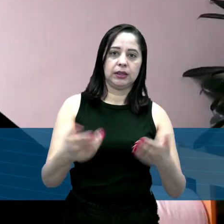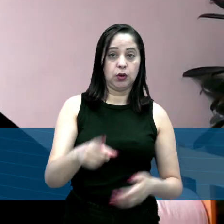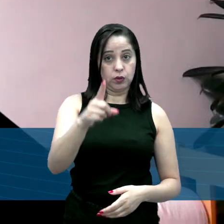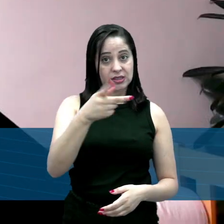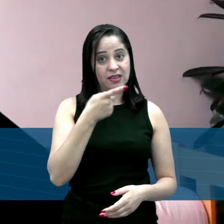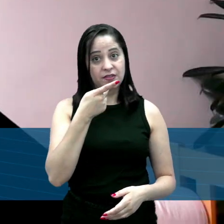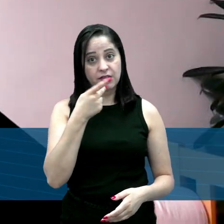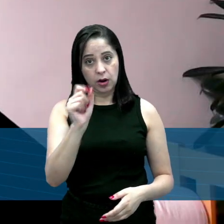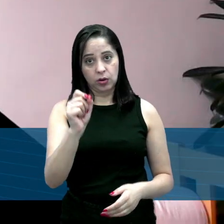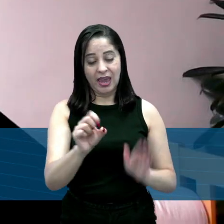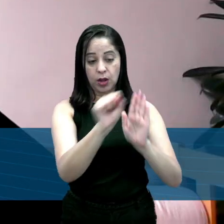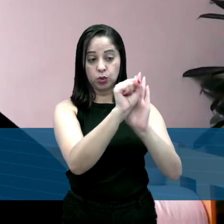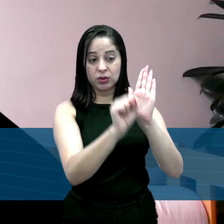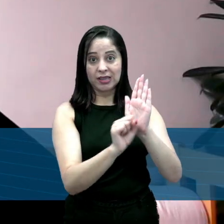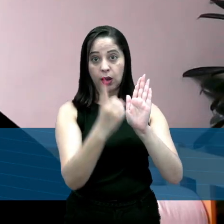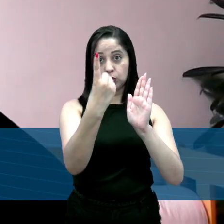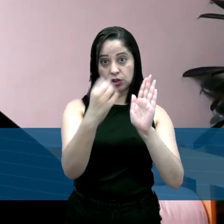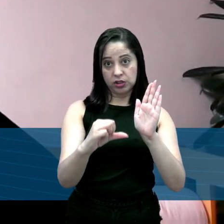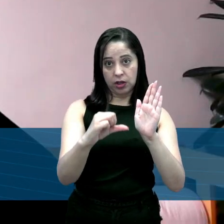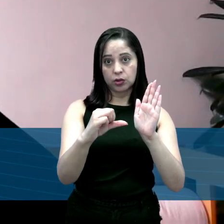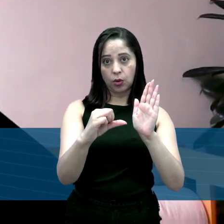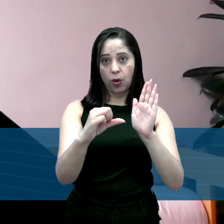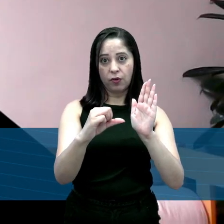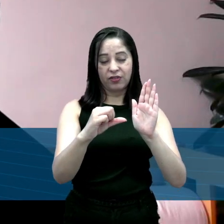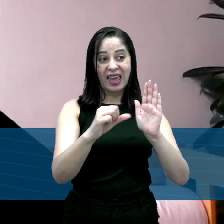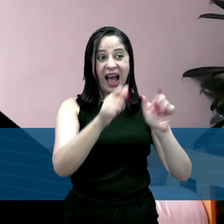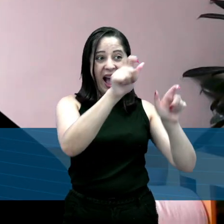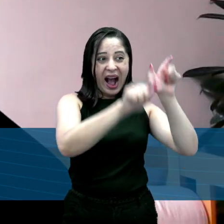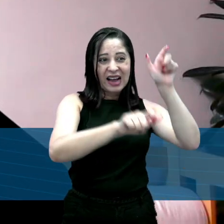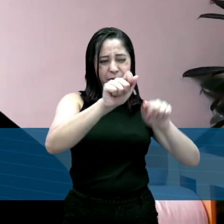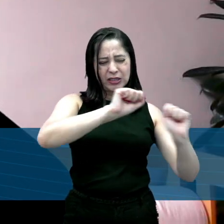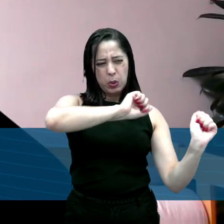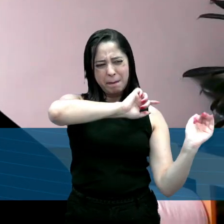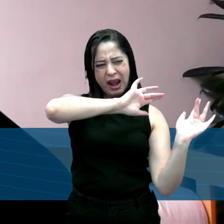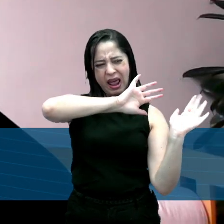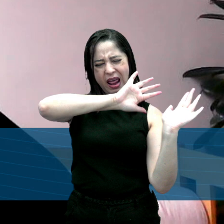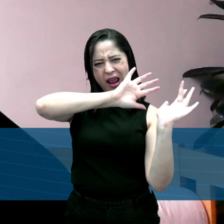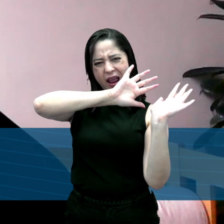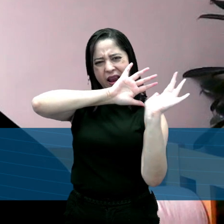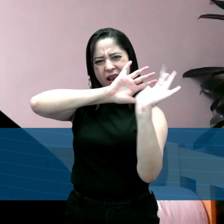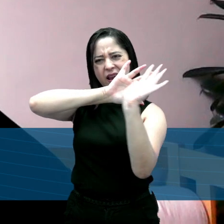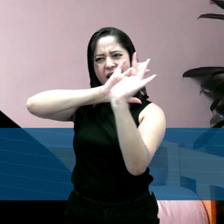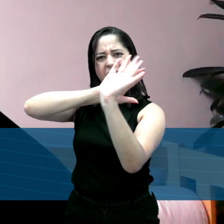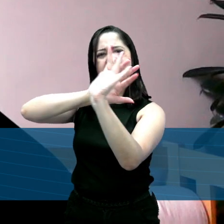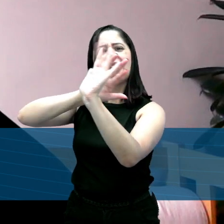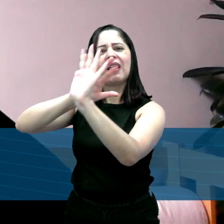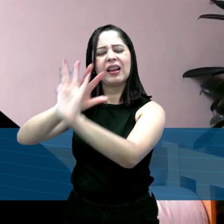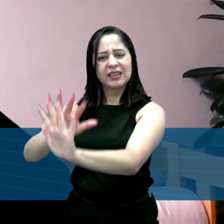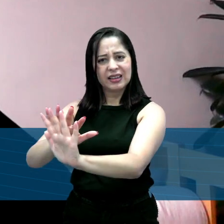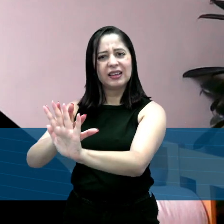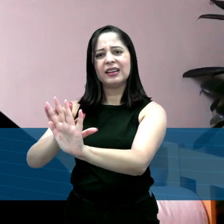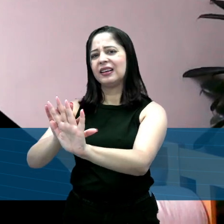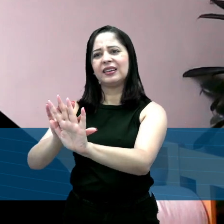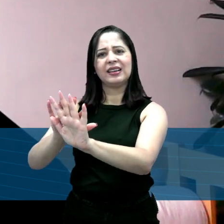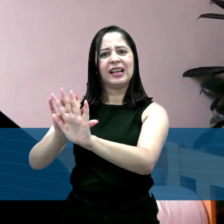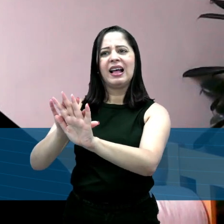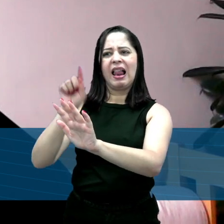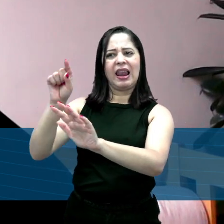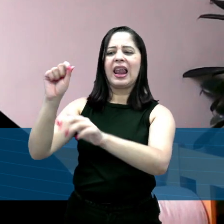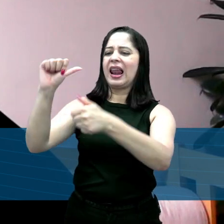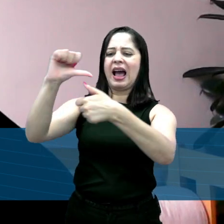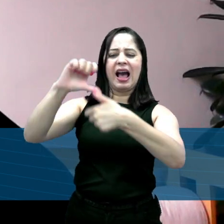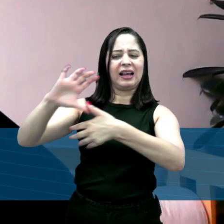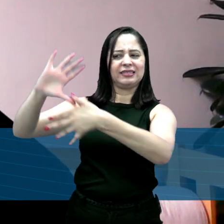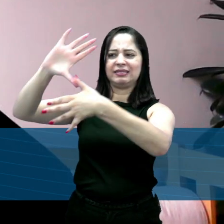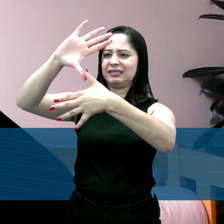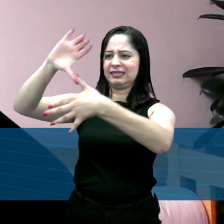mesmo coloca, no século XIX, o deslocamento em massa, né, ele acontece de forma consistente por toda a América, né,